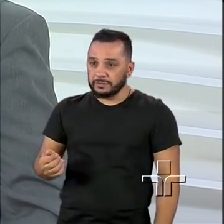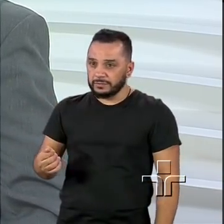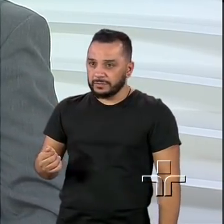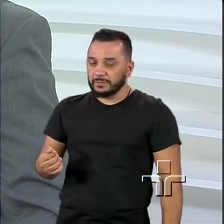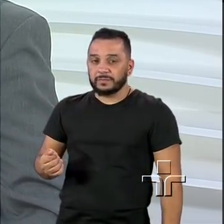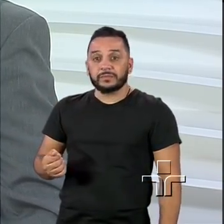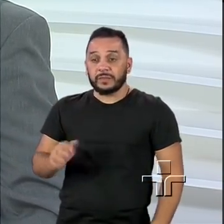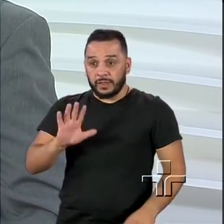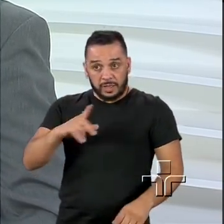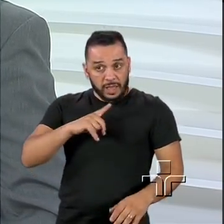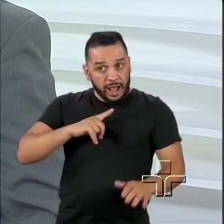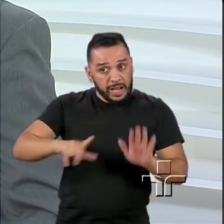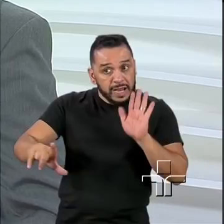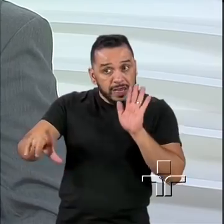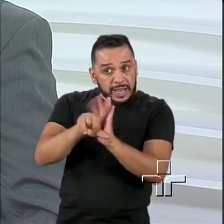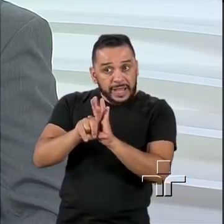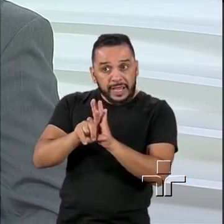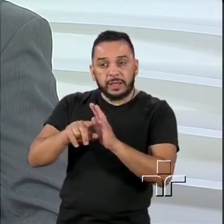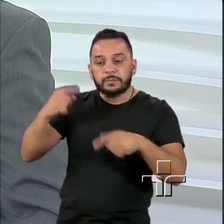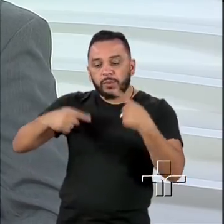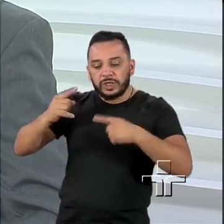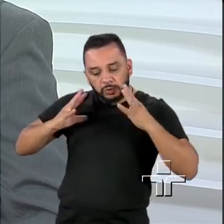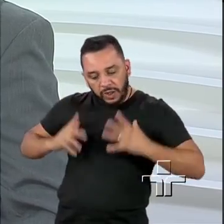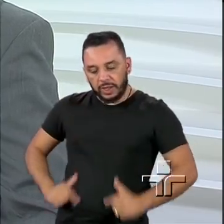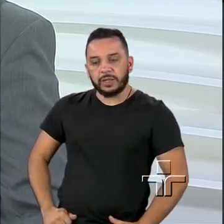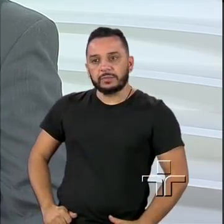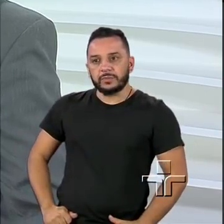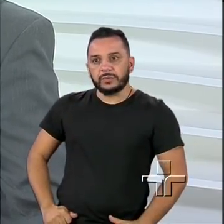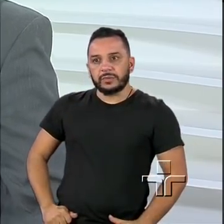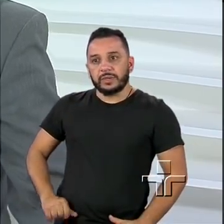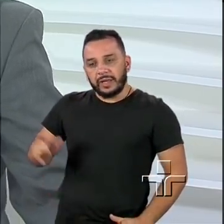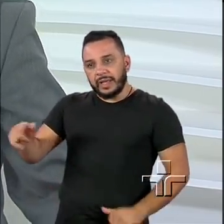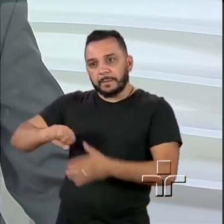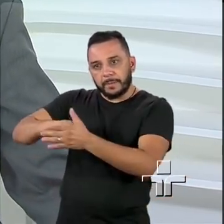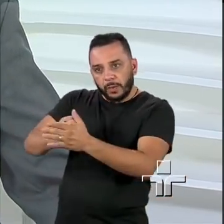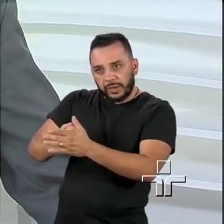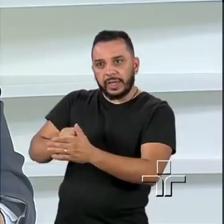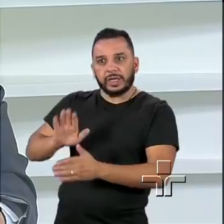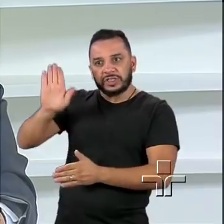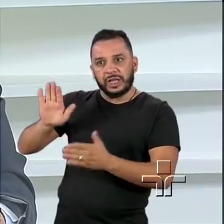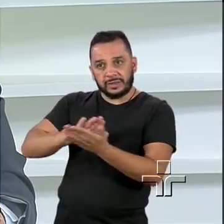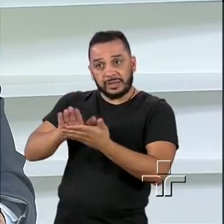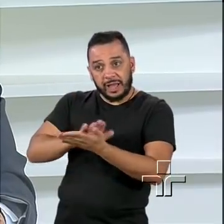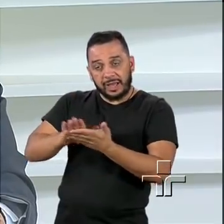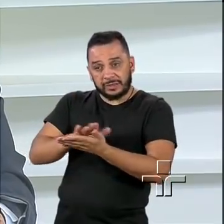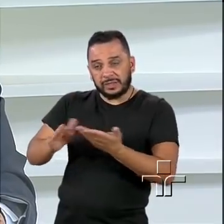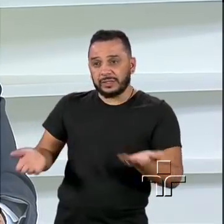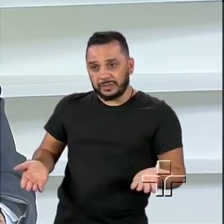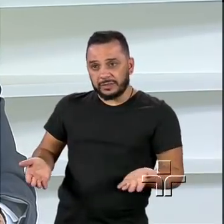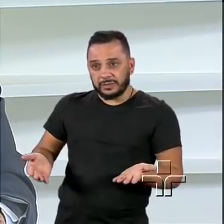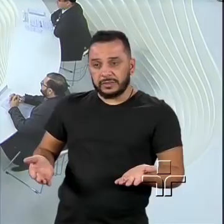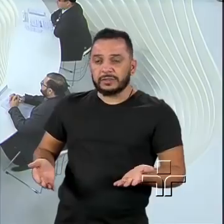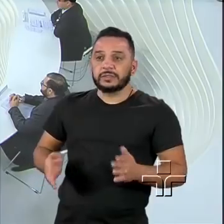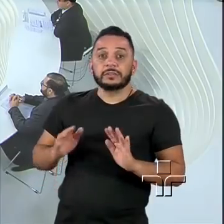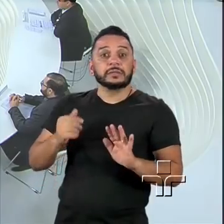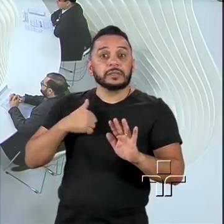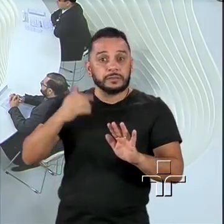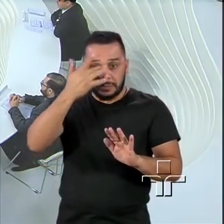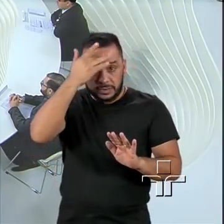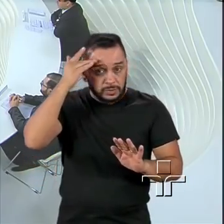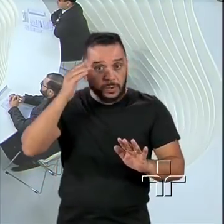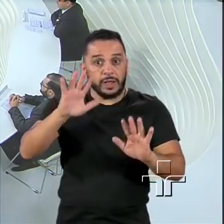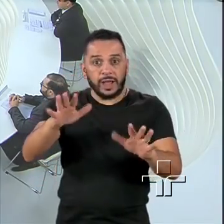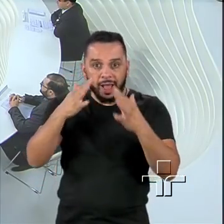a lei da ficha limpa não impede a candidatura do presidente Lula. Afinal de contas, só para o telespectador